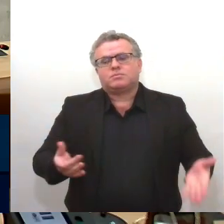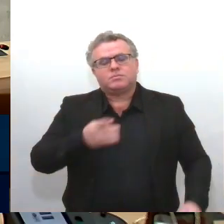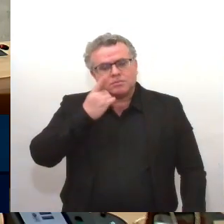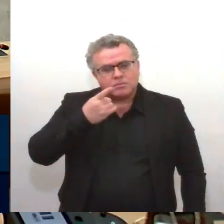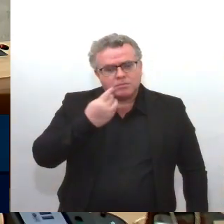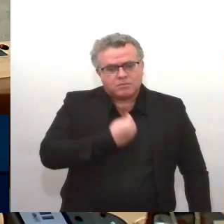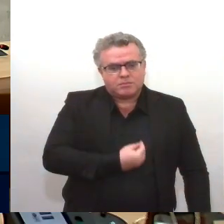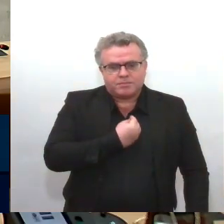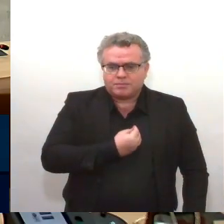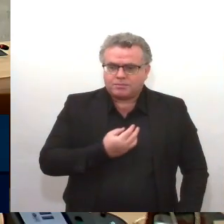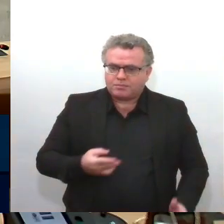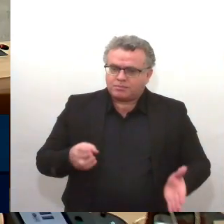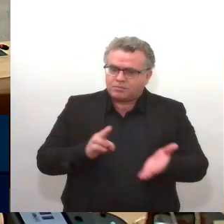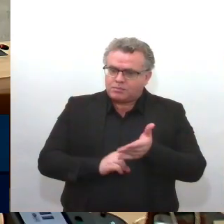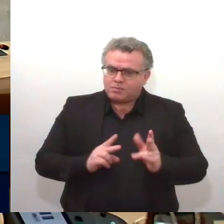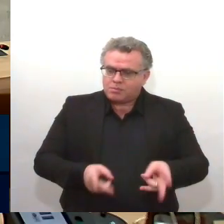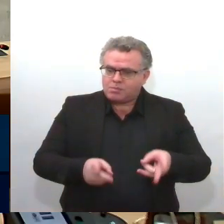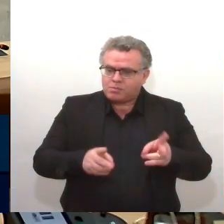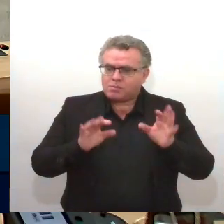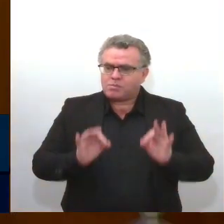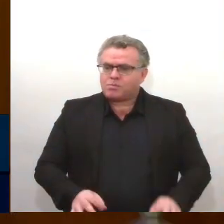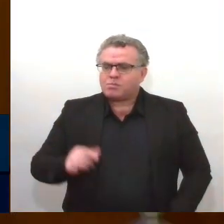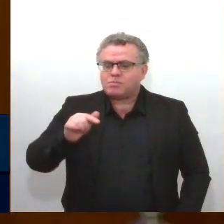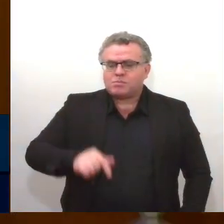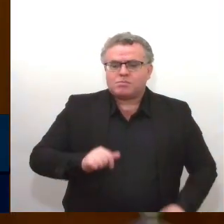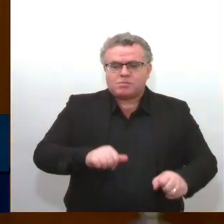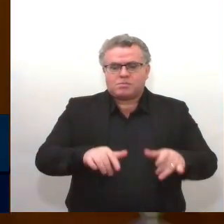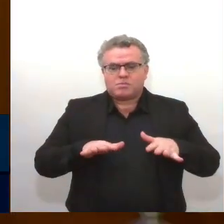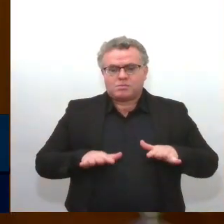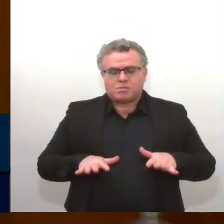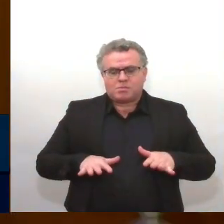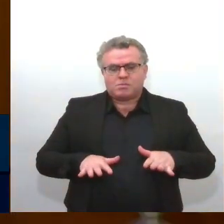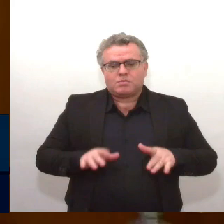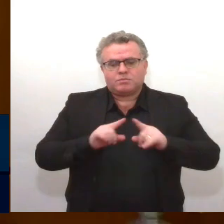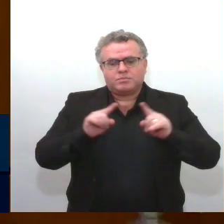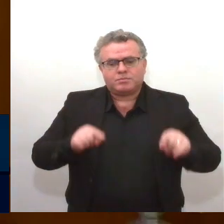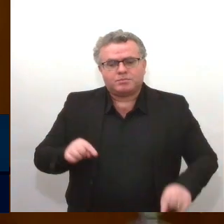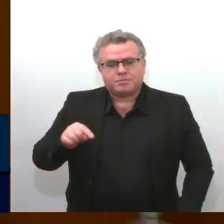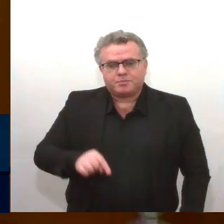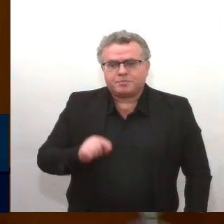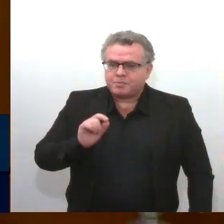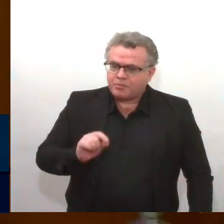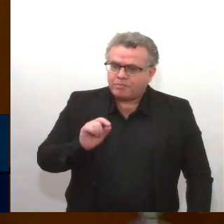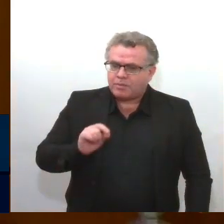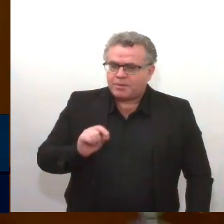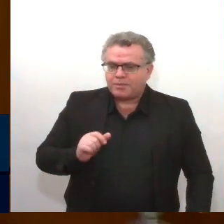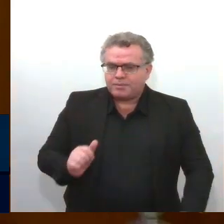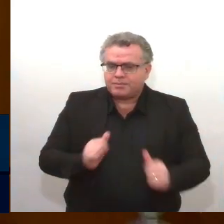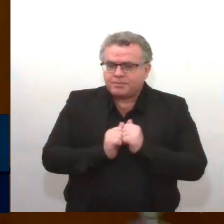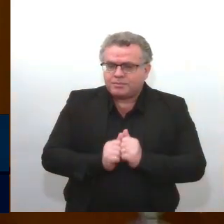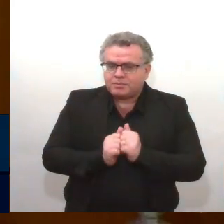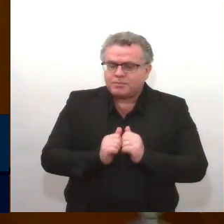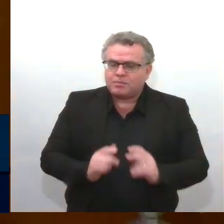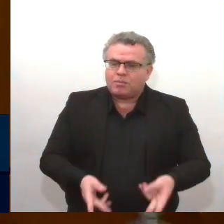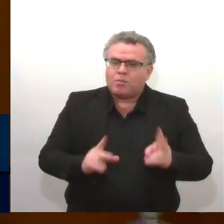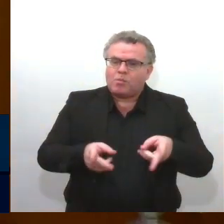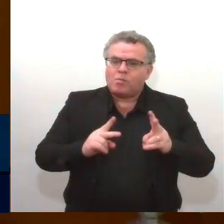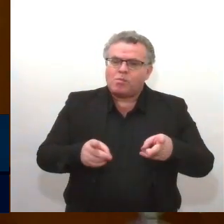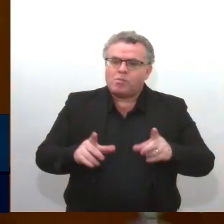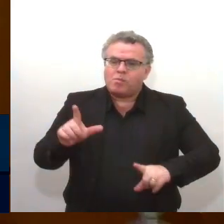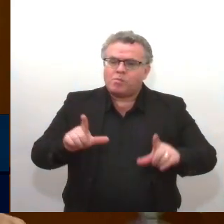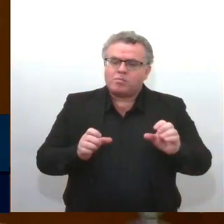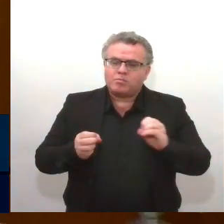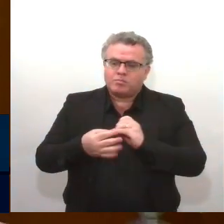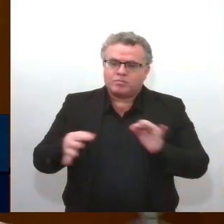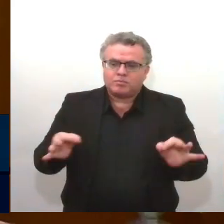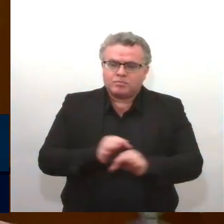que estão em plenário servidores da casa quem nos acompanha também através da TV ales e lógico Passando